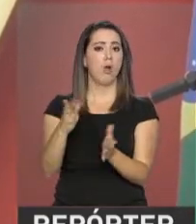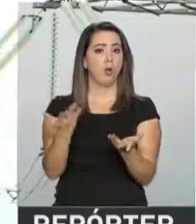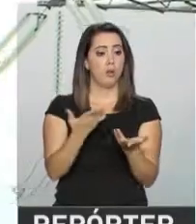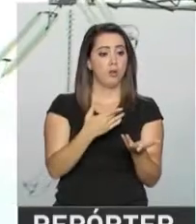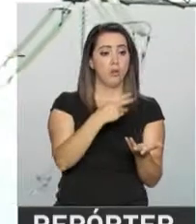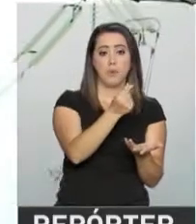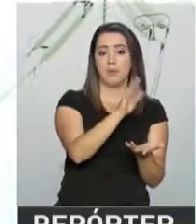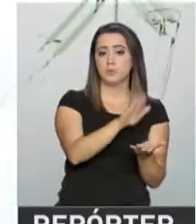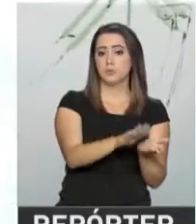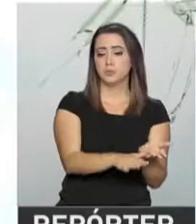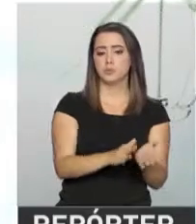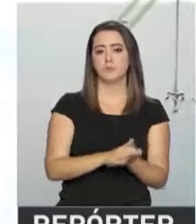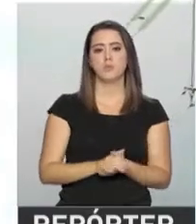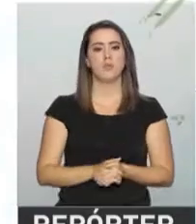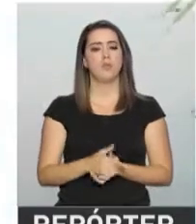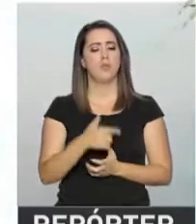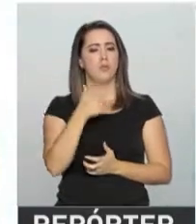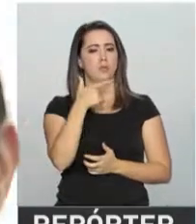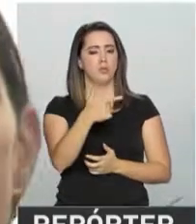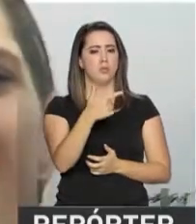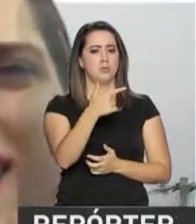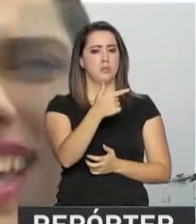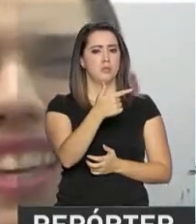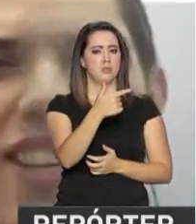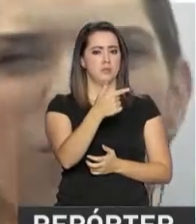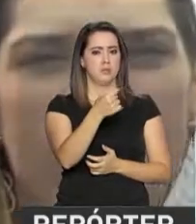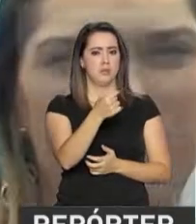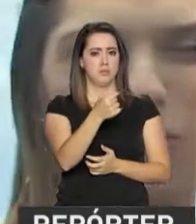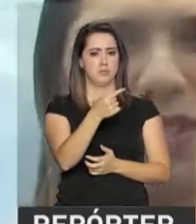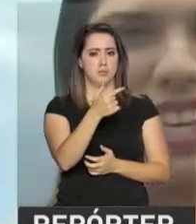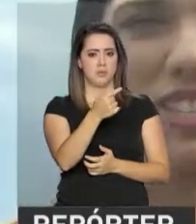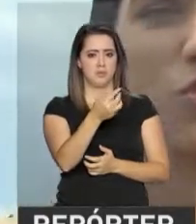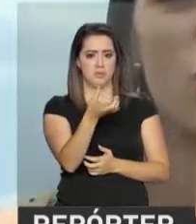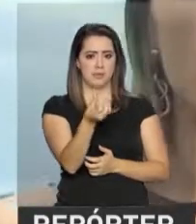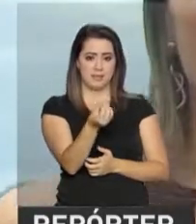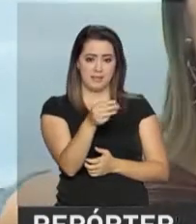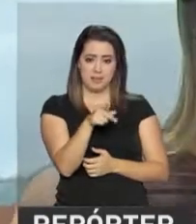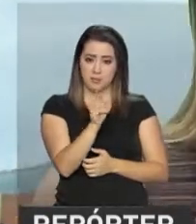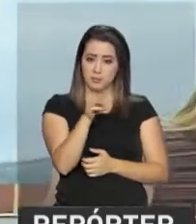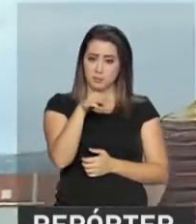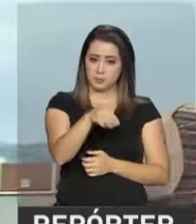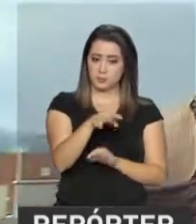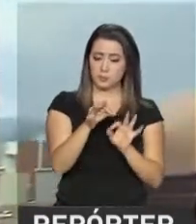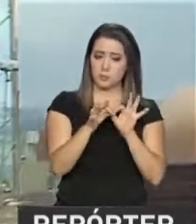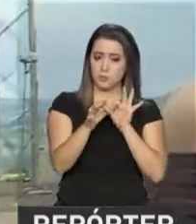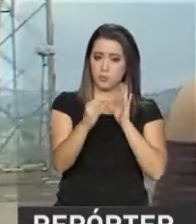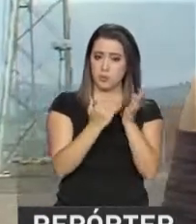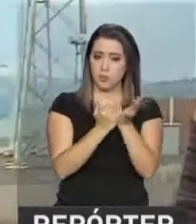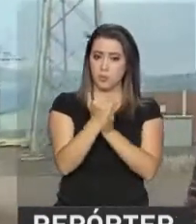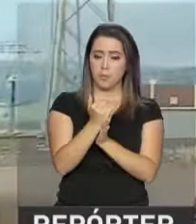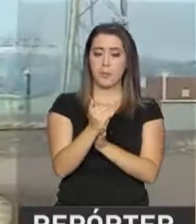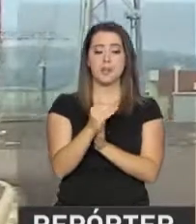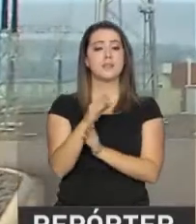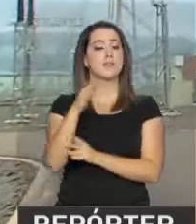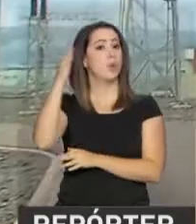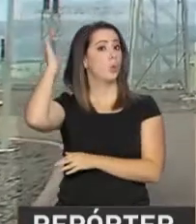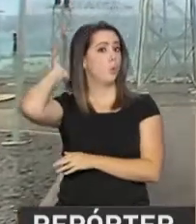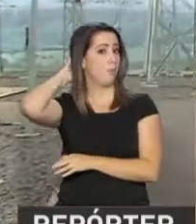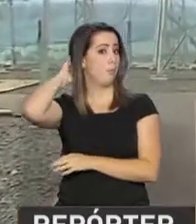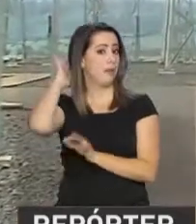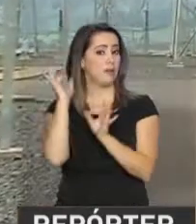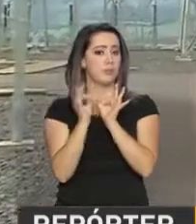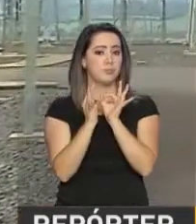com 2 mil e 76 quilômetros a linha tem início na subestação de xingu lá no pará através do